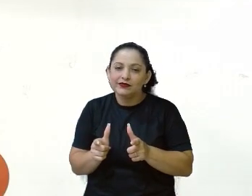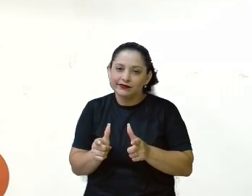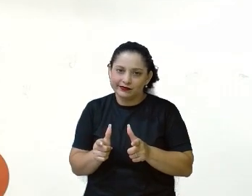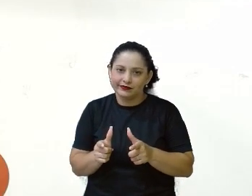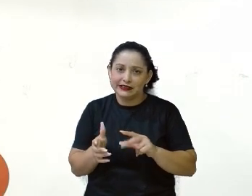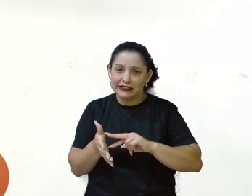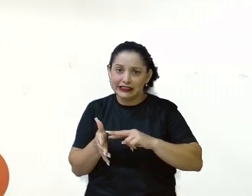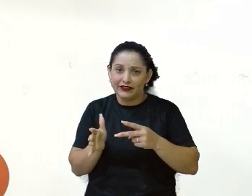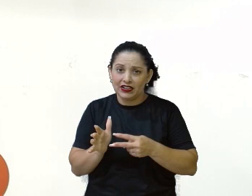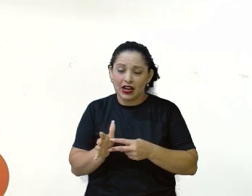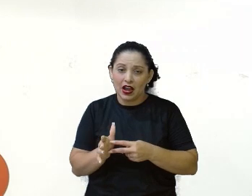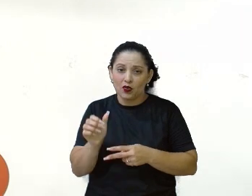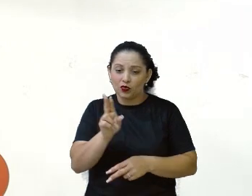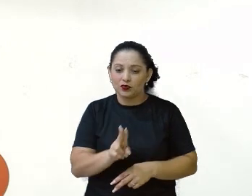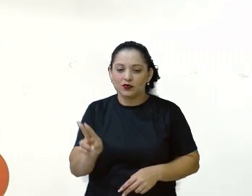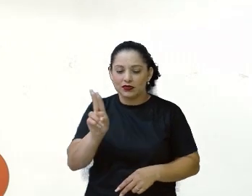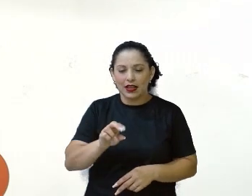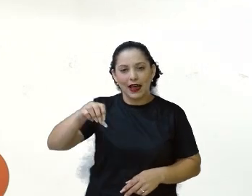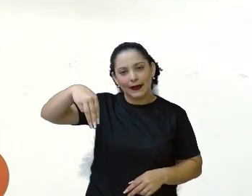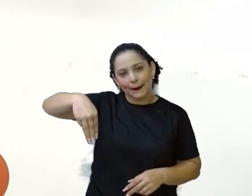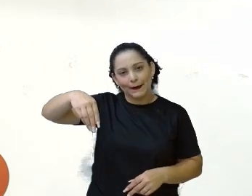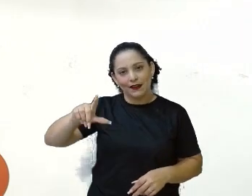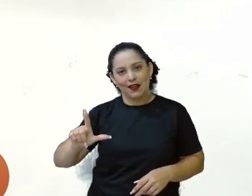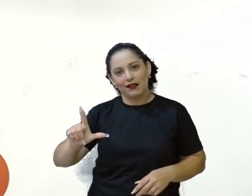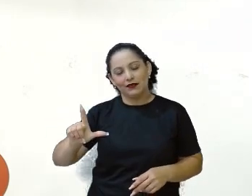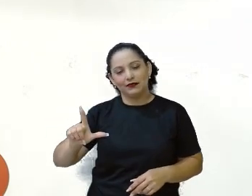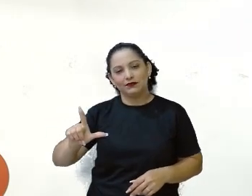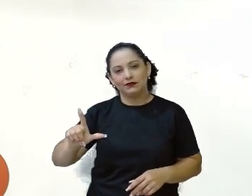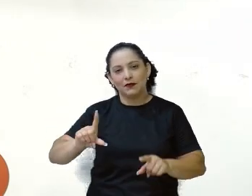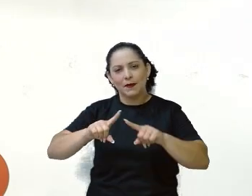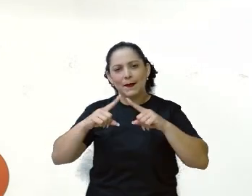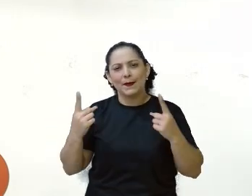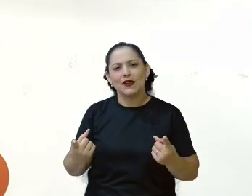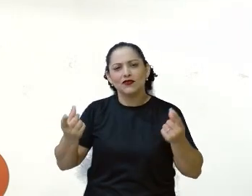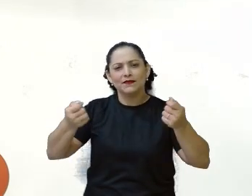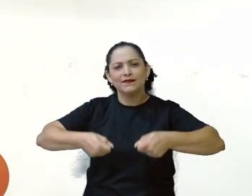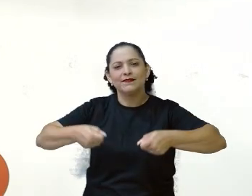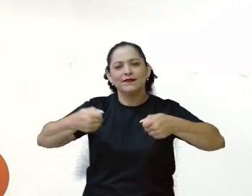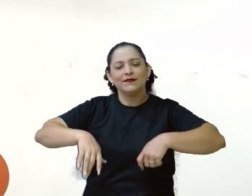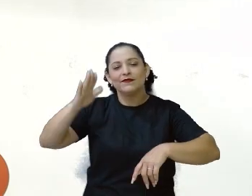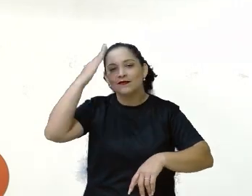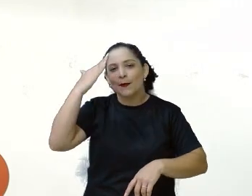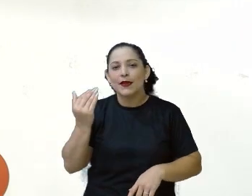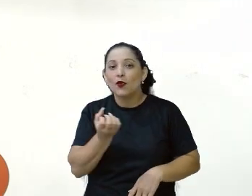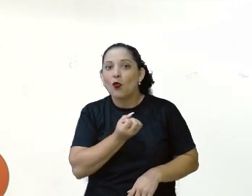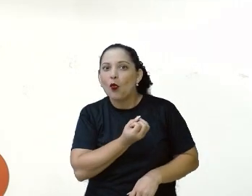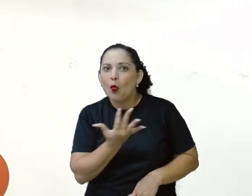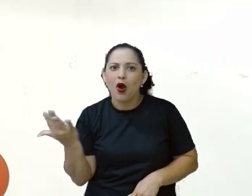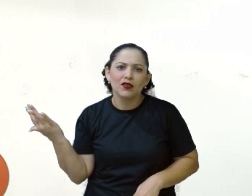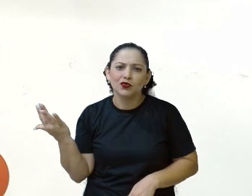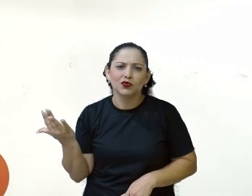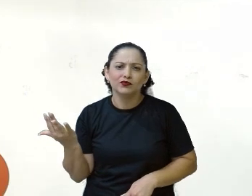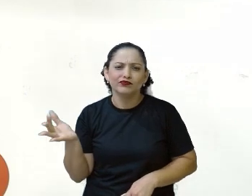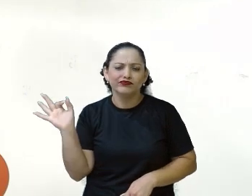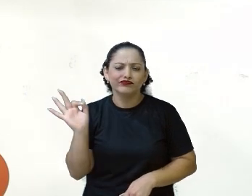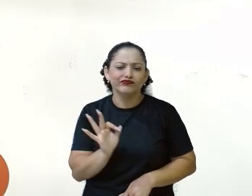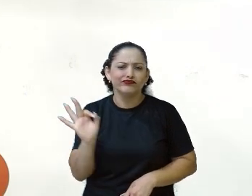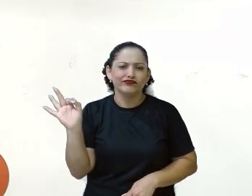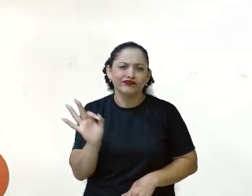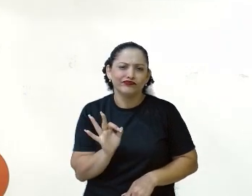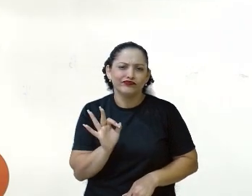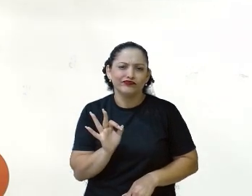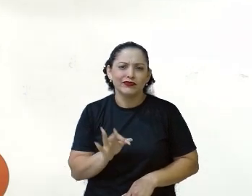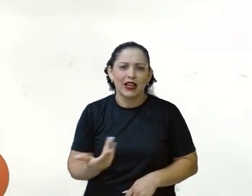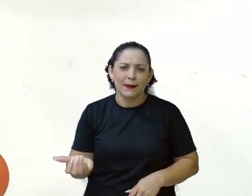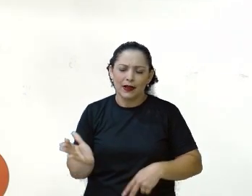vou utilizar o mililitro. Mas para isso eu preciso saber quanto vale. E só pela